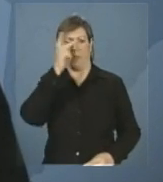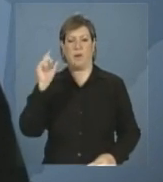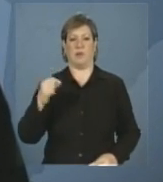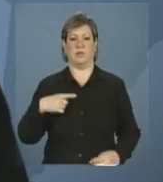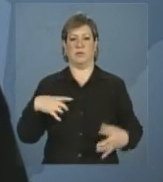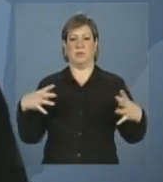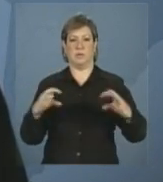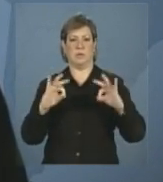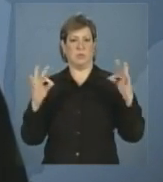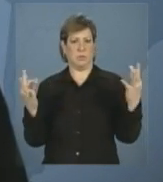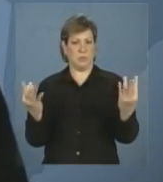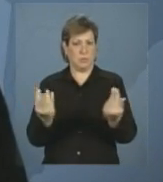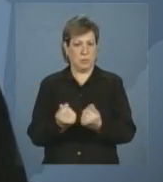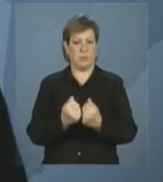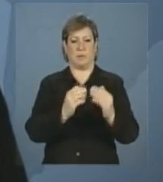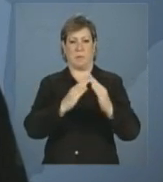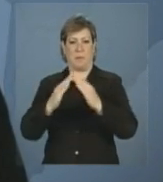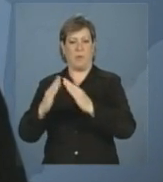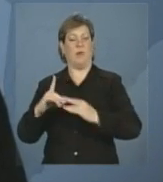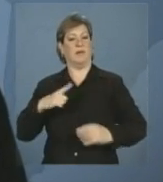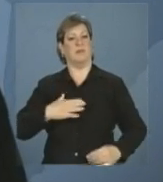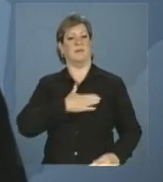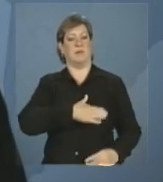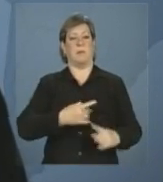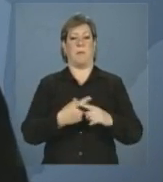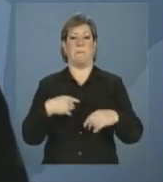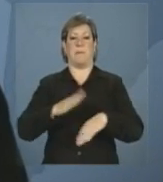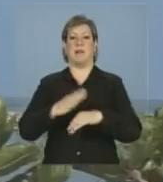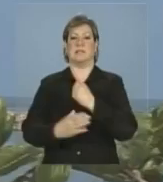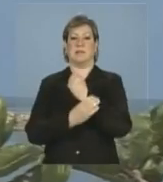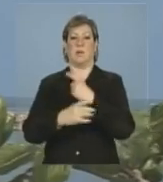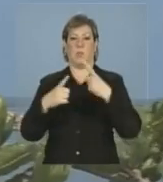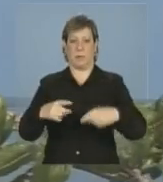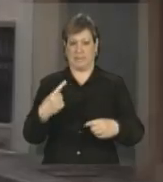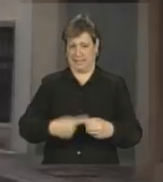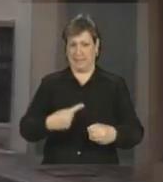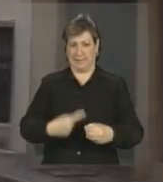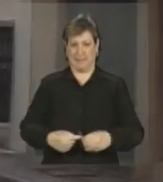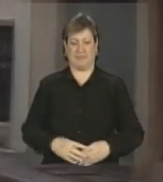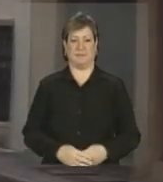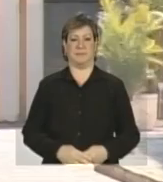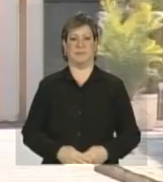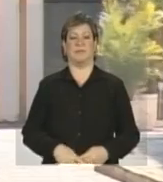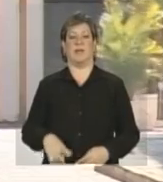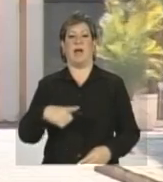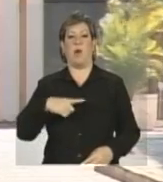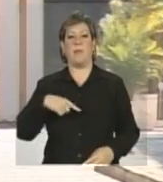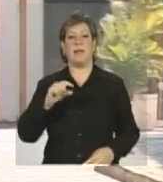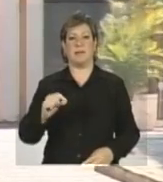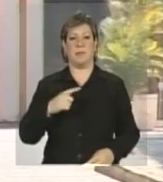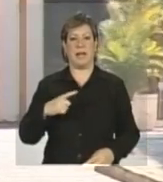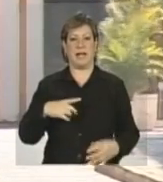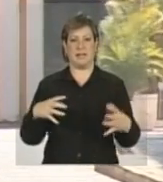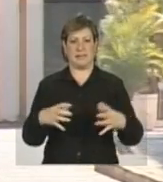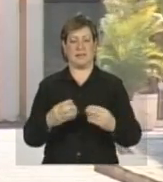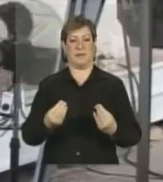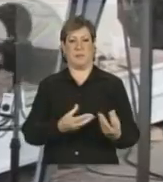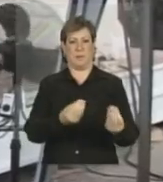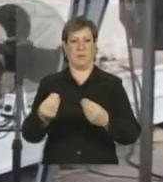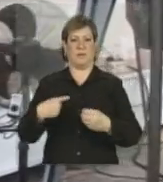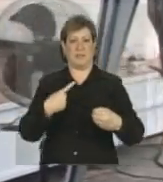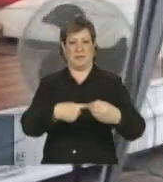aumento do movimento e da segurança na cidade colombiana. A cidade caribenha, de ruas estreitas e coloridas, neste fim de